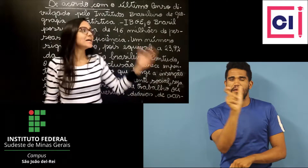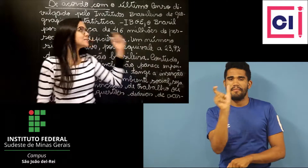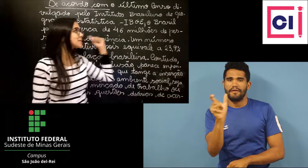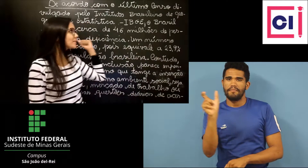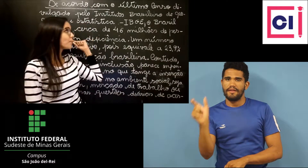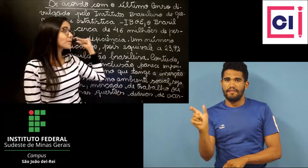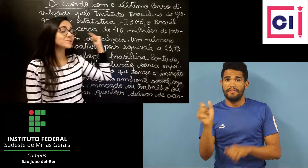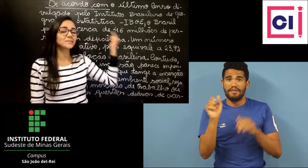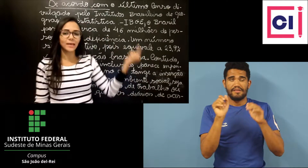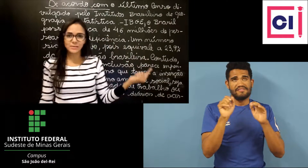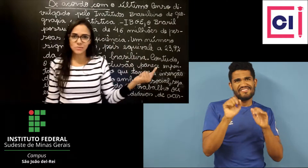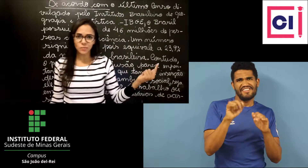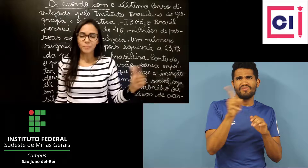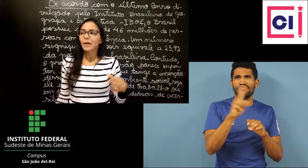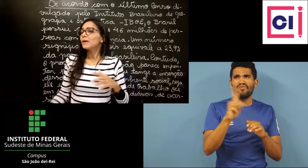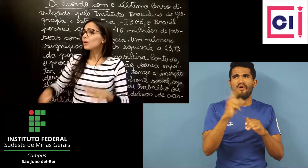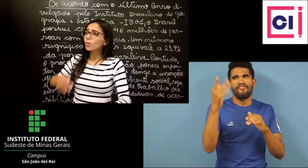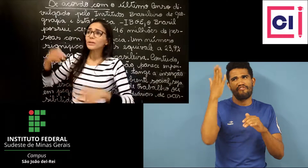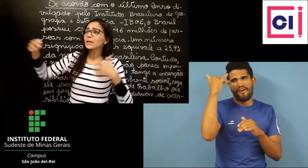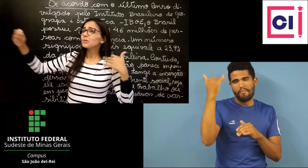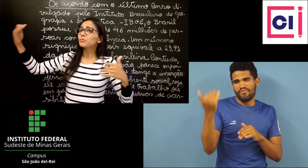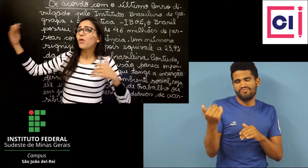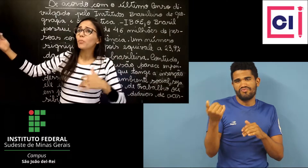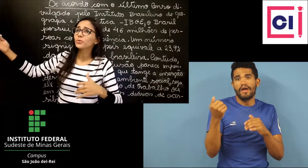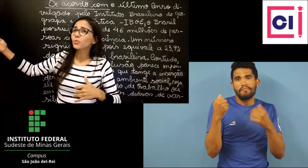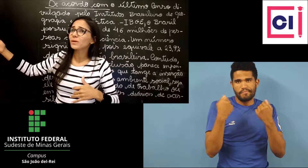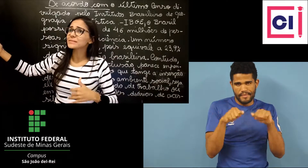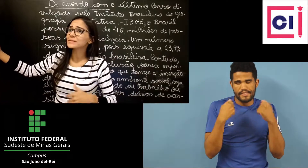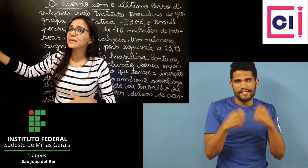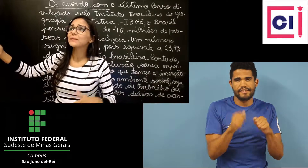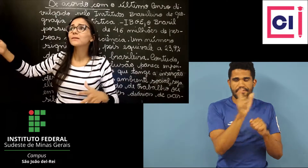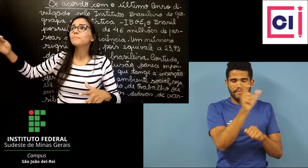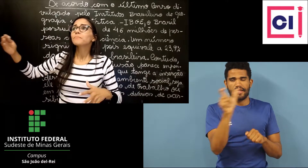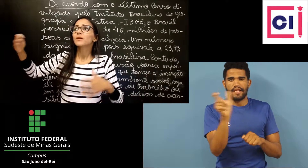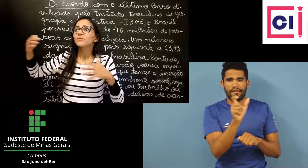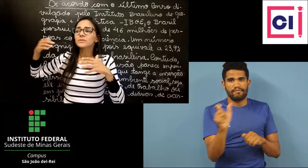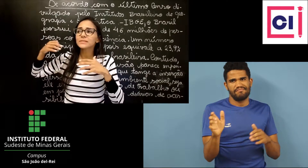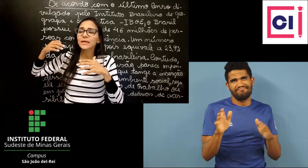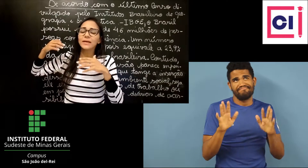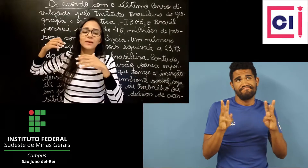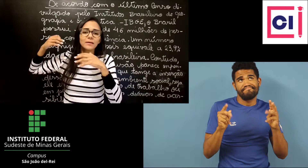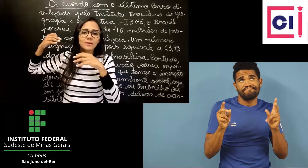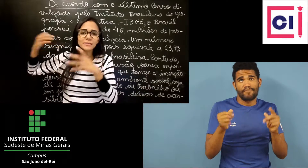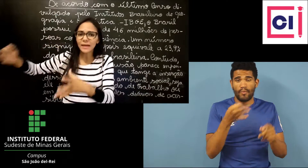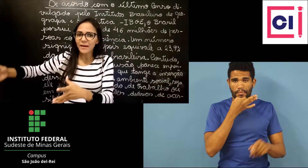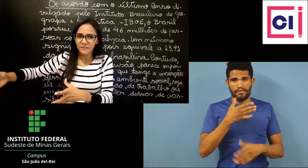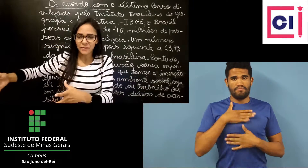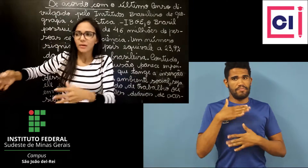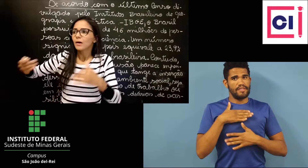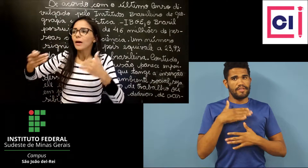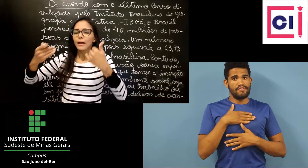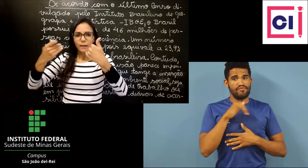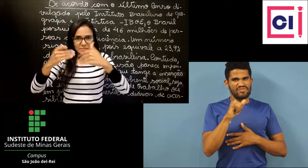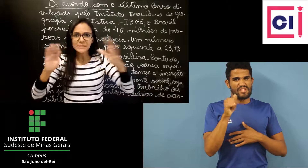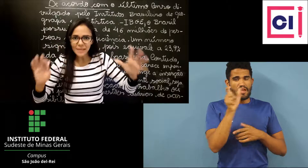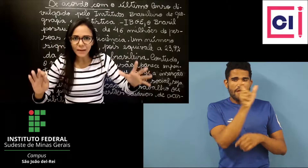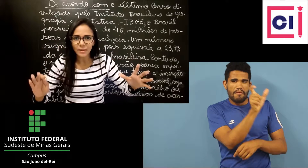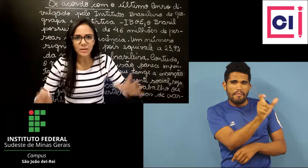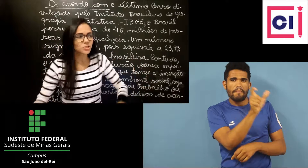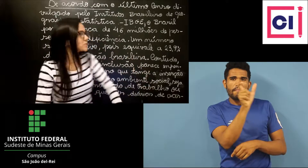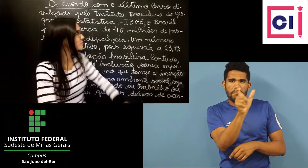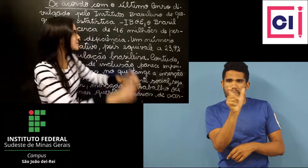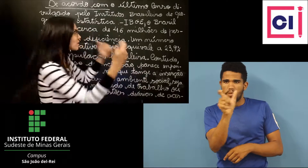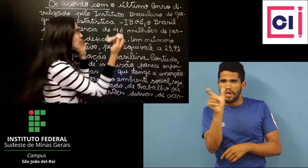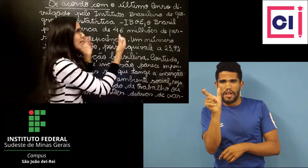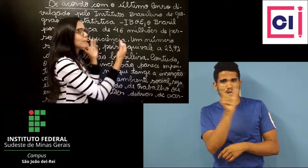precisa escrever por extenso. E quando ela não for muito conhecida, você escreve.